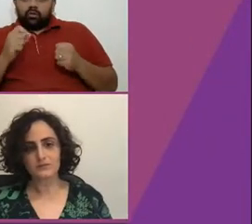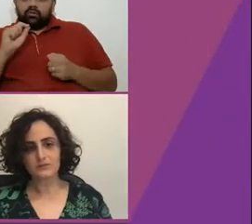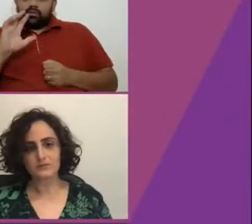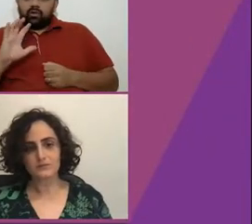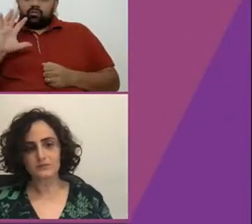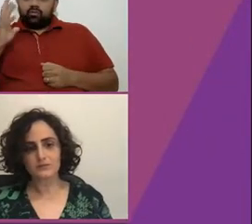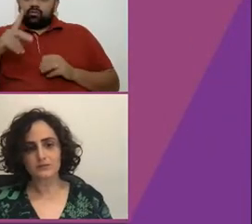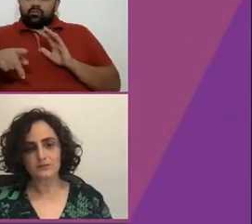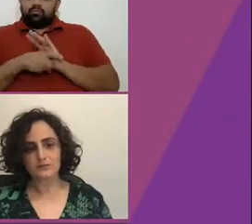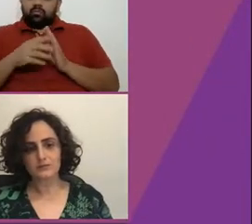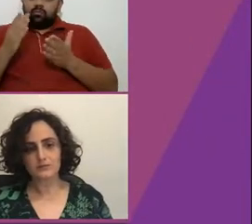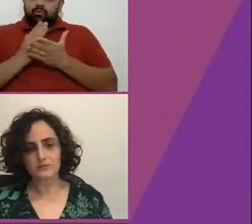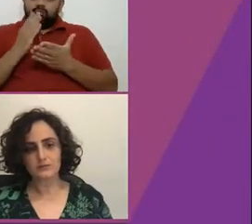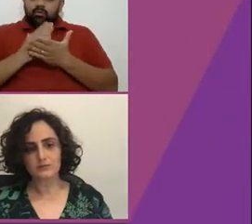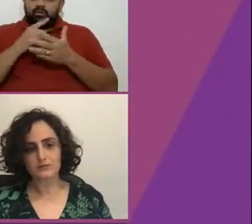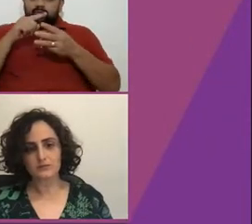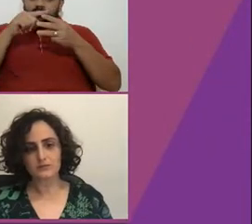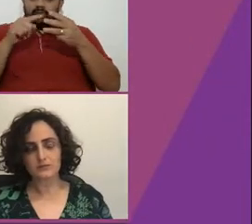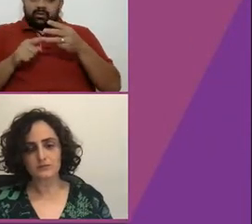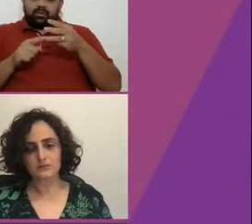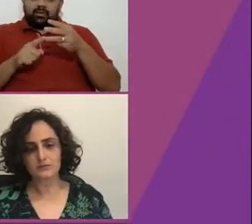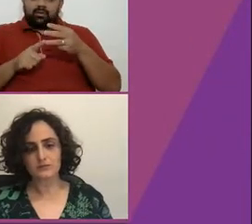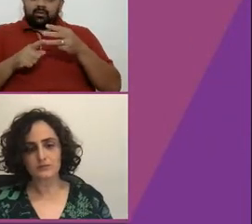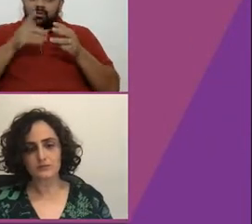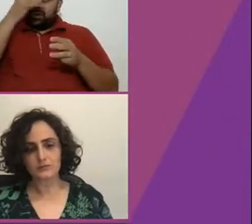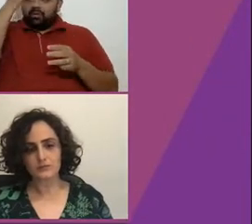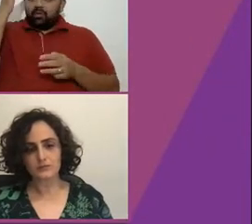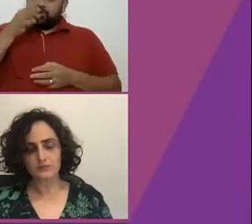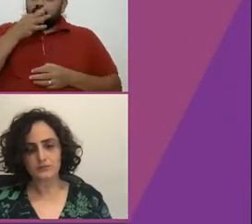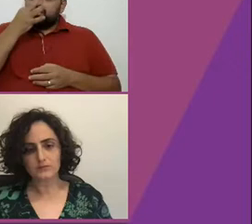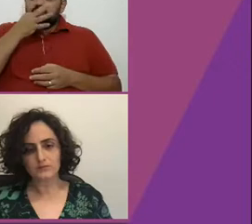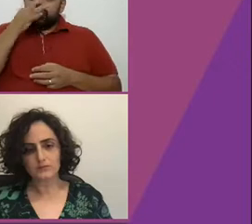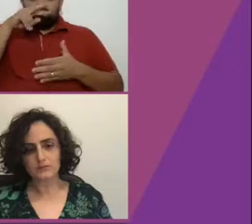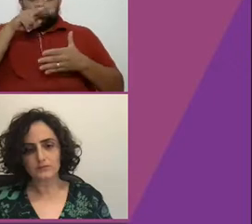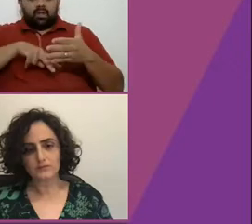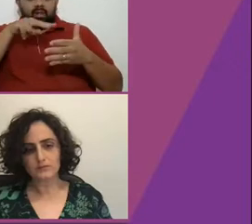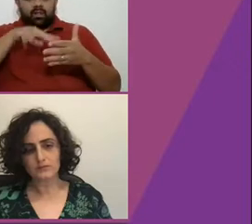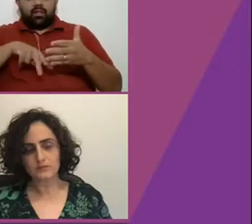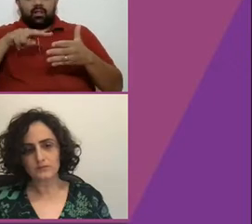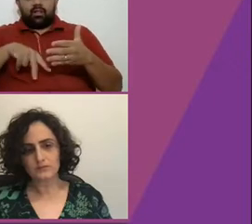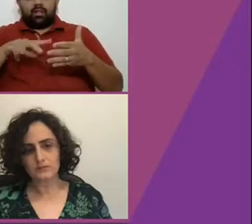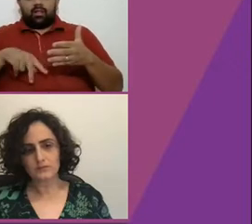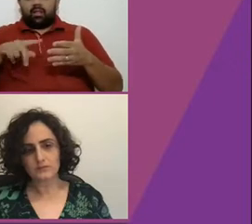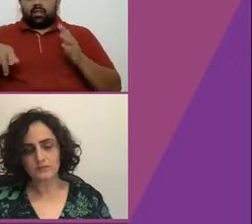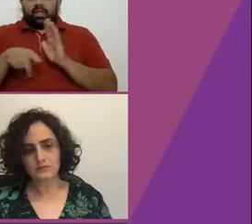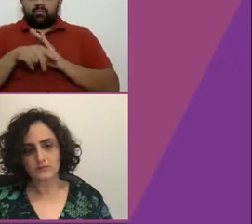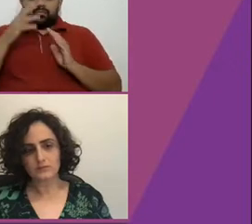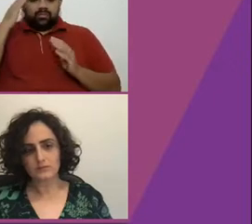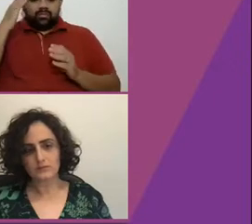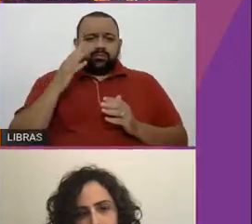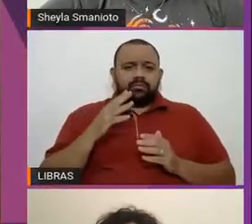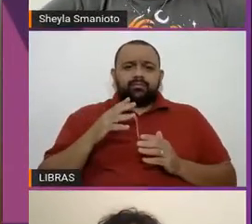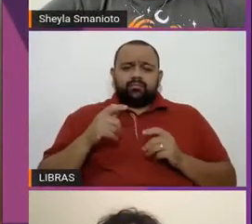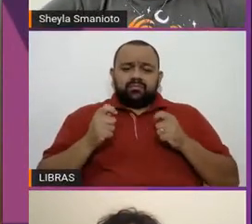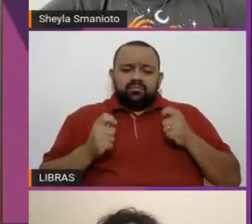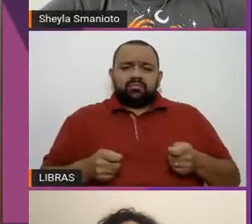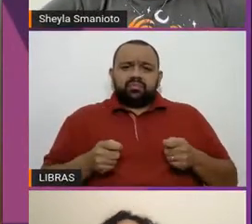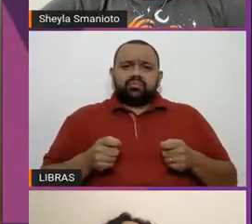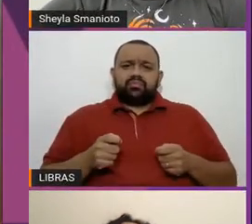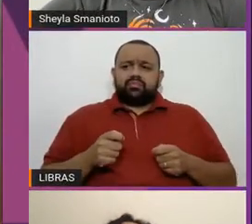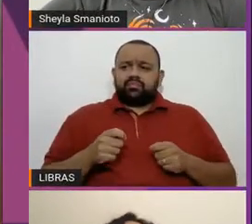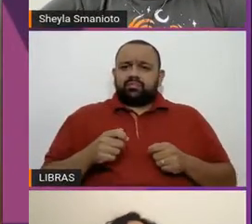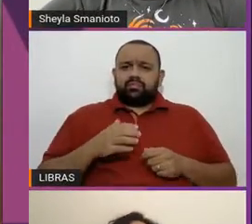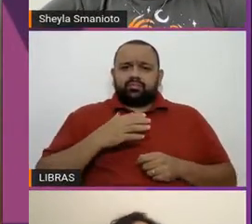sido proibida trem né eu vejo que os comentários dos leitores das leituras é muito passional não tem ele isso é muito